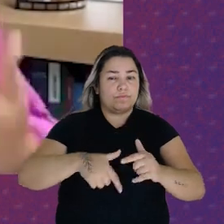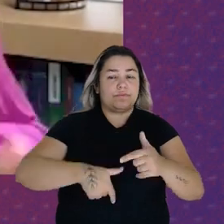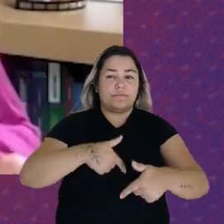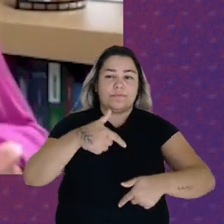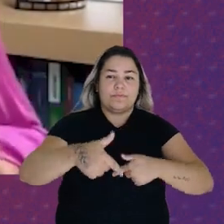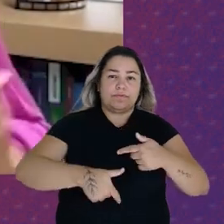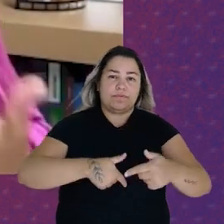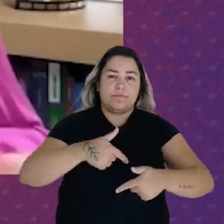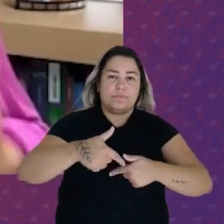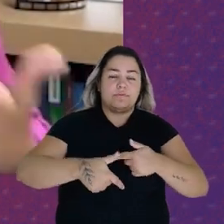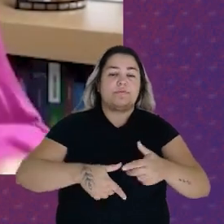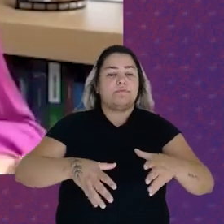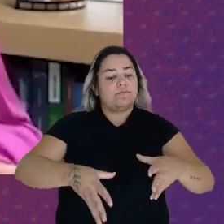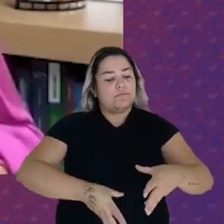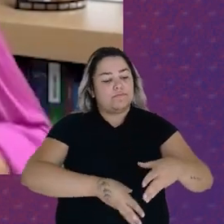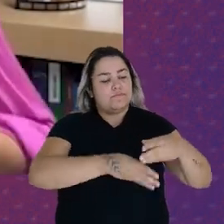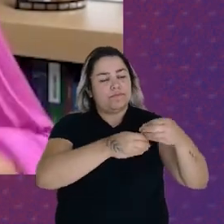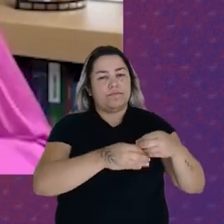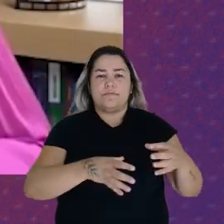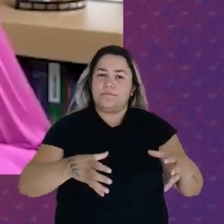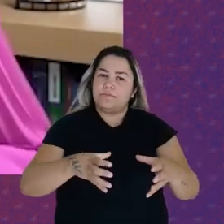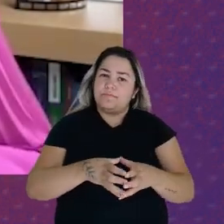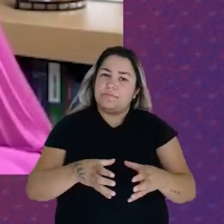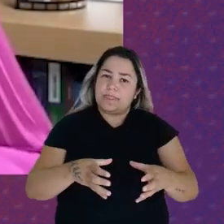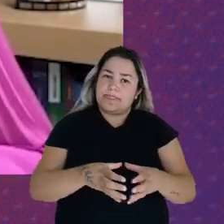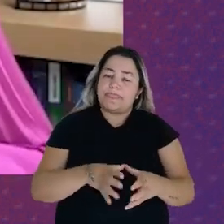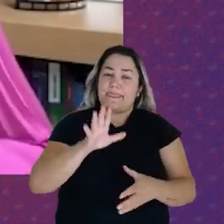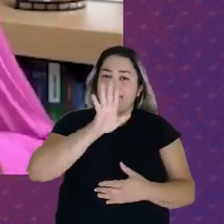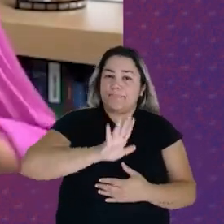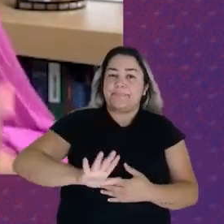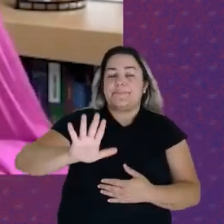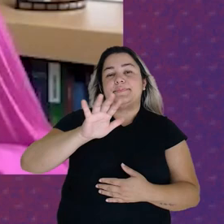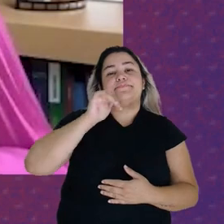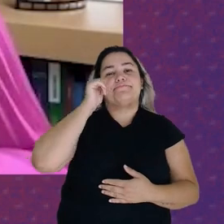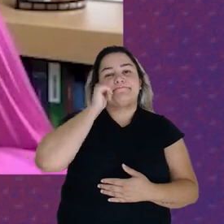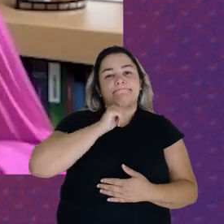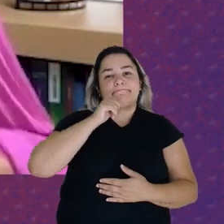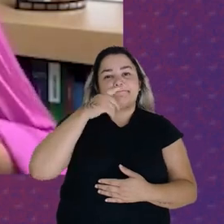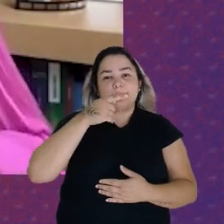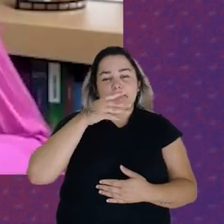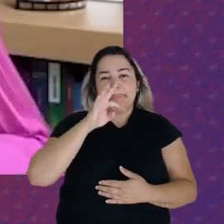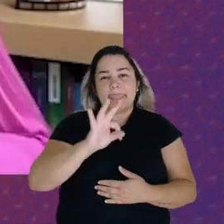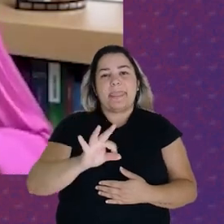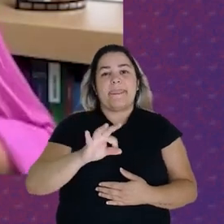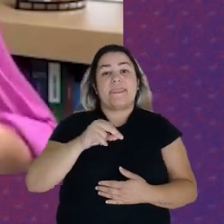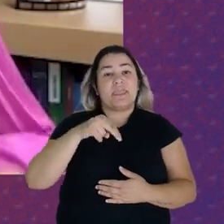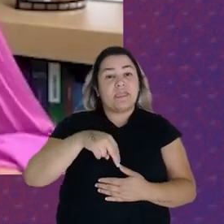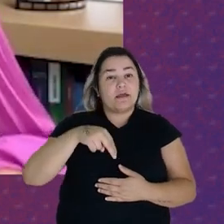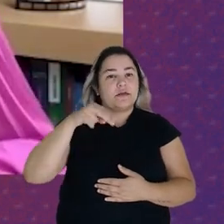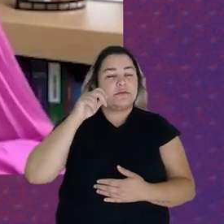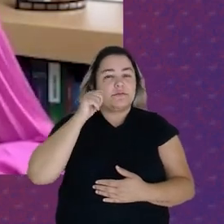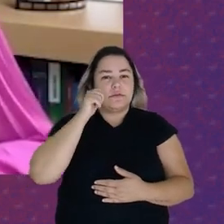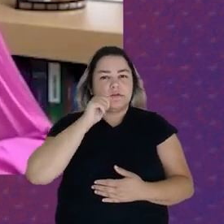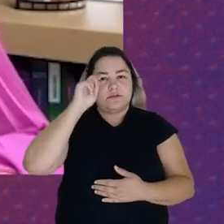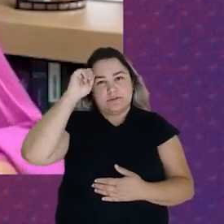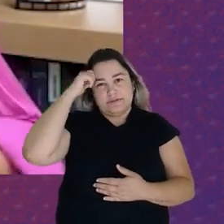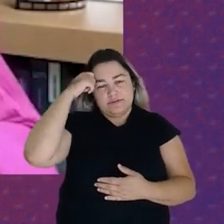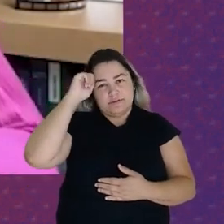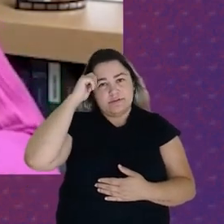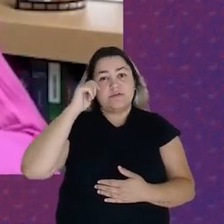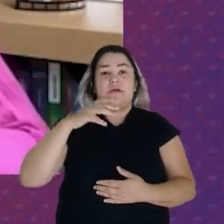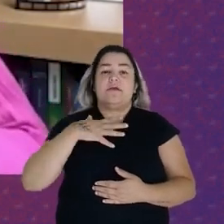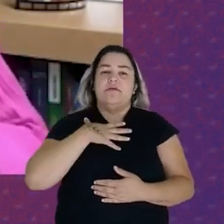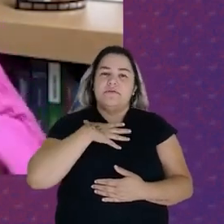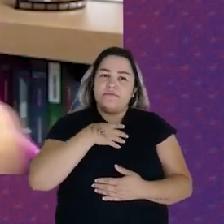Trabalhadoras, componho o Coletivo Nacional de Mulheres do PT, sou nordestina, negra, filha de trabalhadores